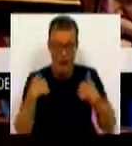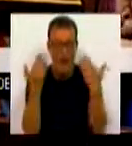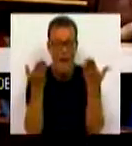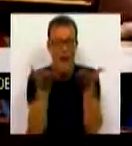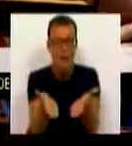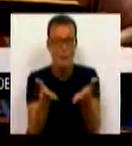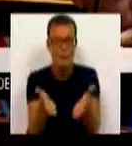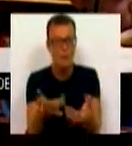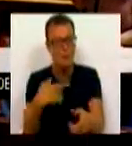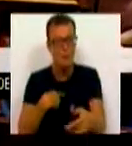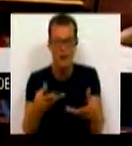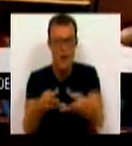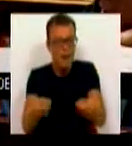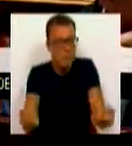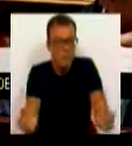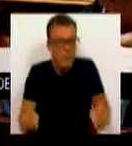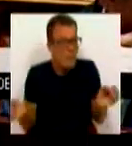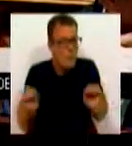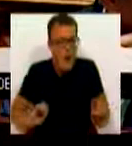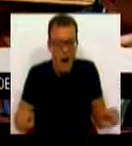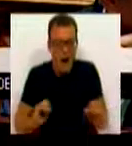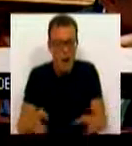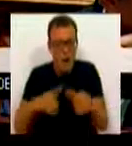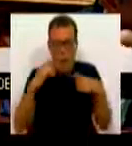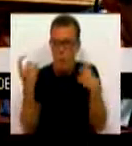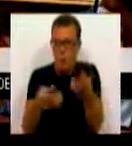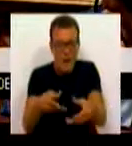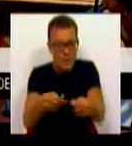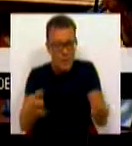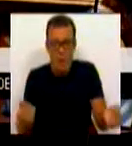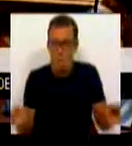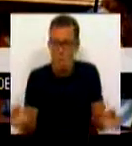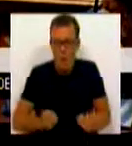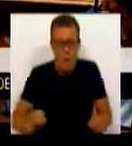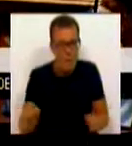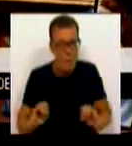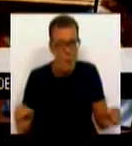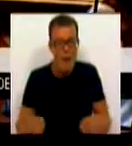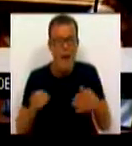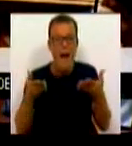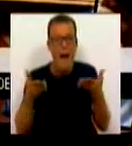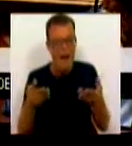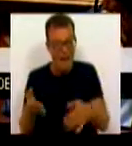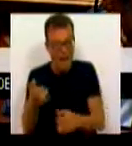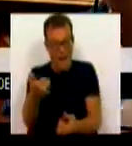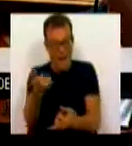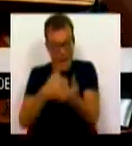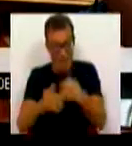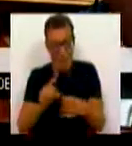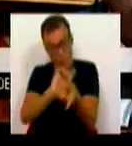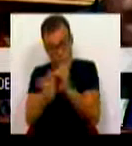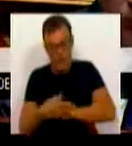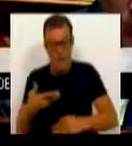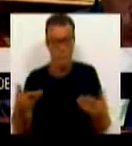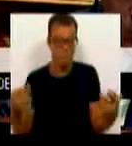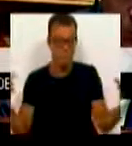às versões desencontradas, não ajudando a procurar soluções, antes a procurar contradições. Portanto,